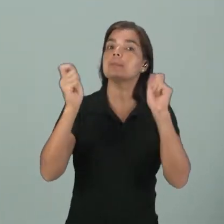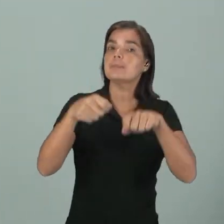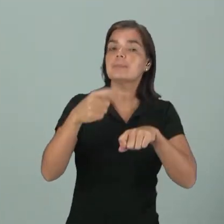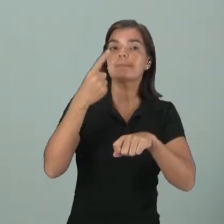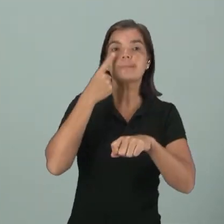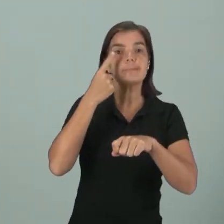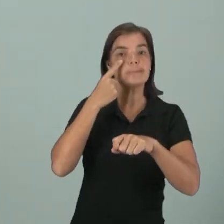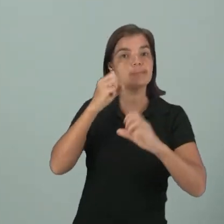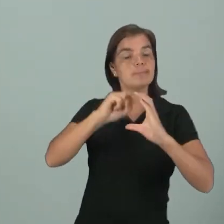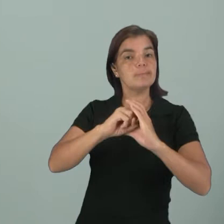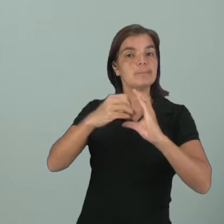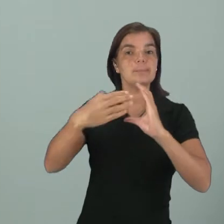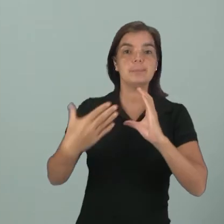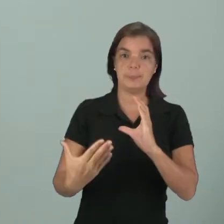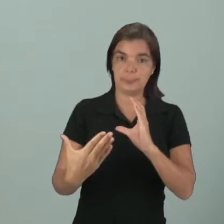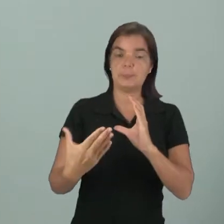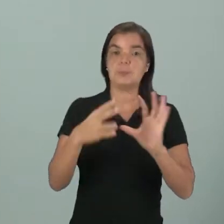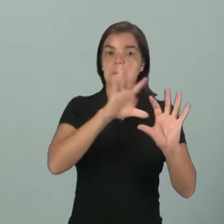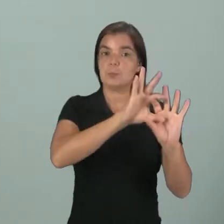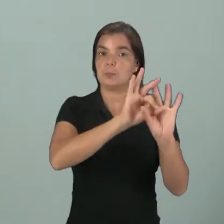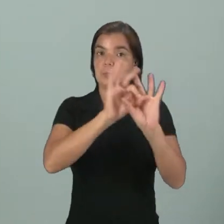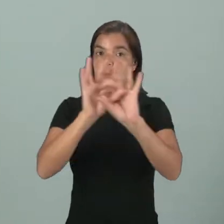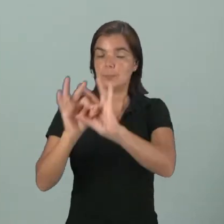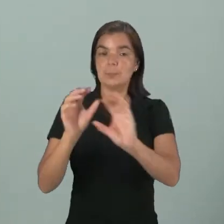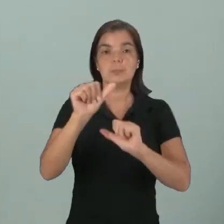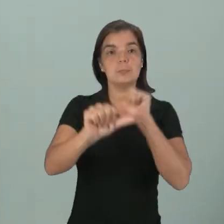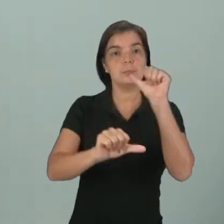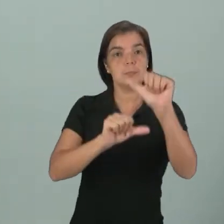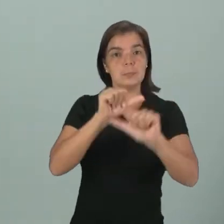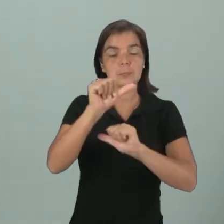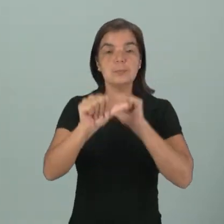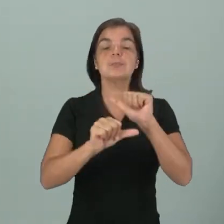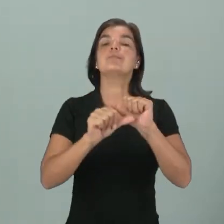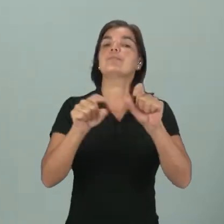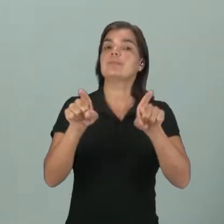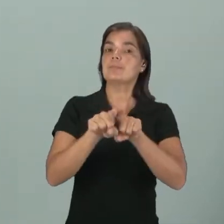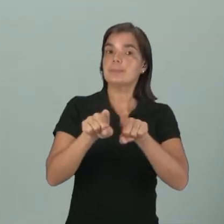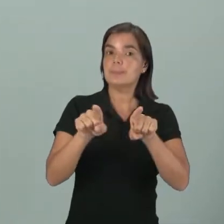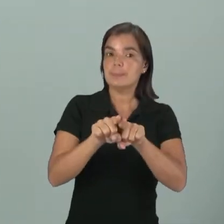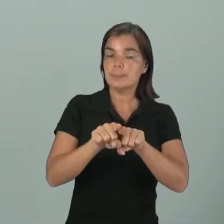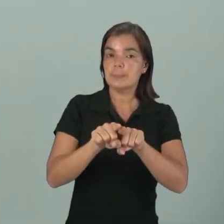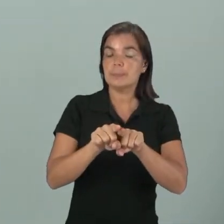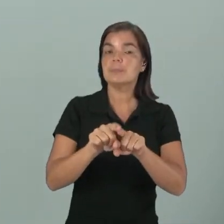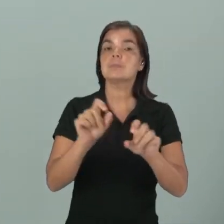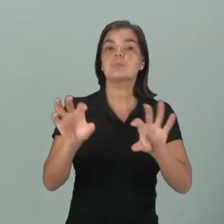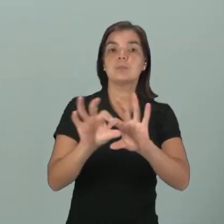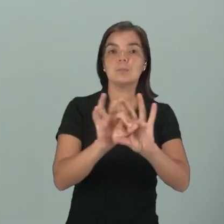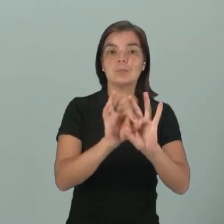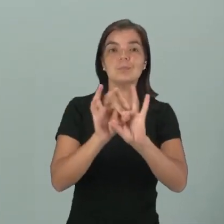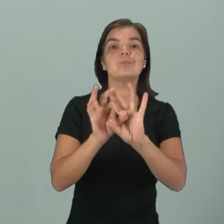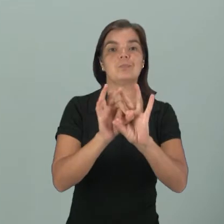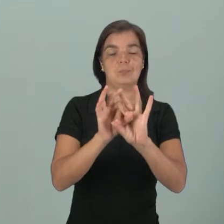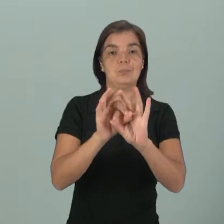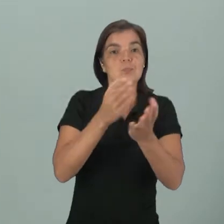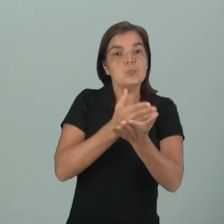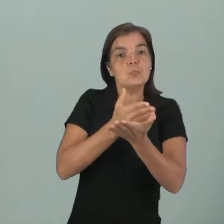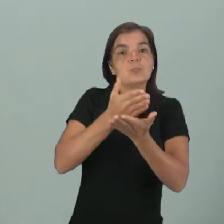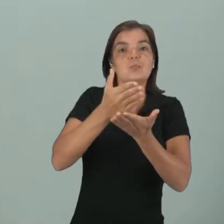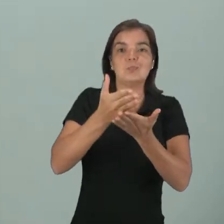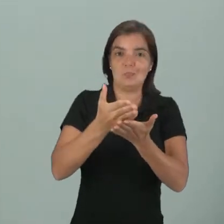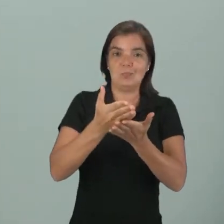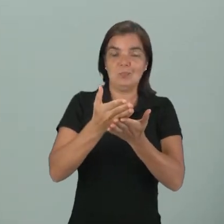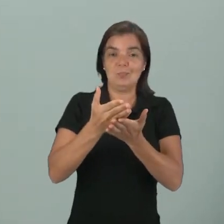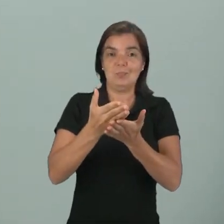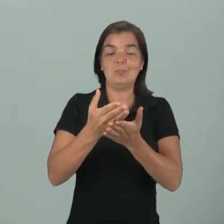poder caracterizar esse contexto de transformação, de mudança, correspondendo à gênese do